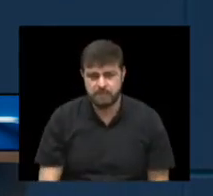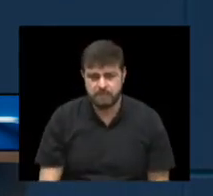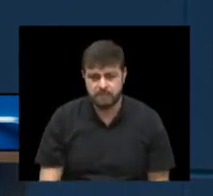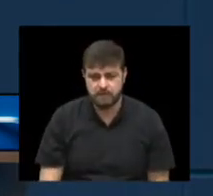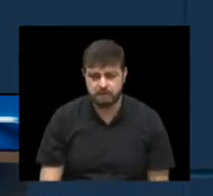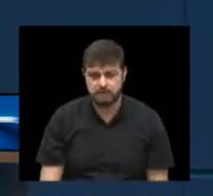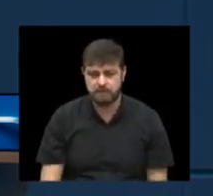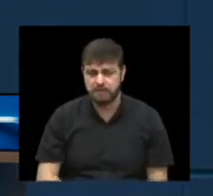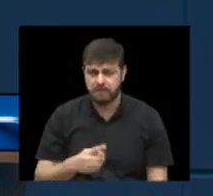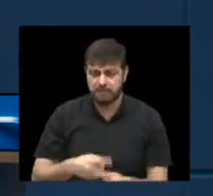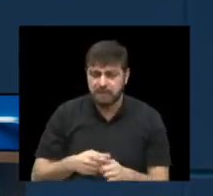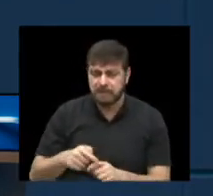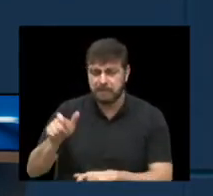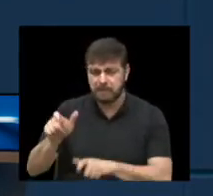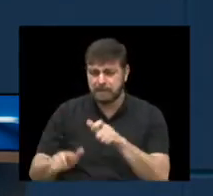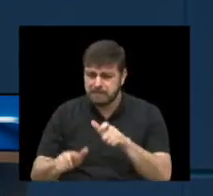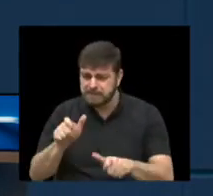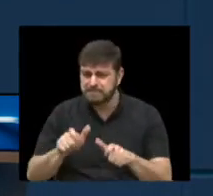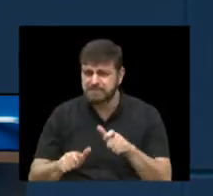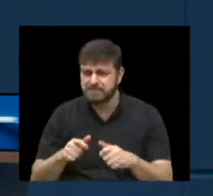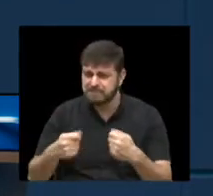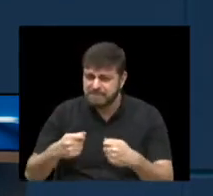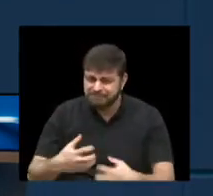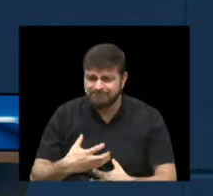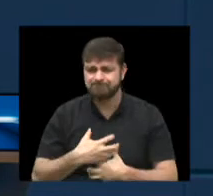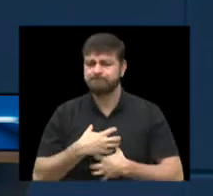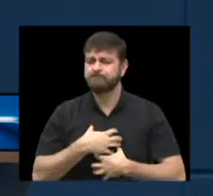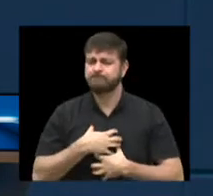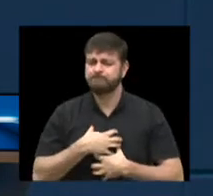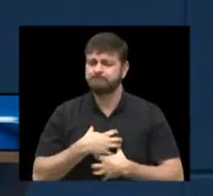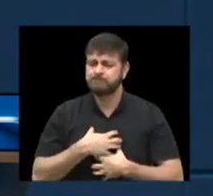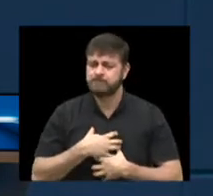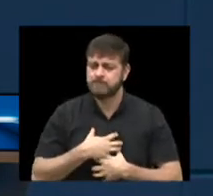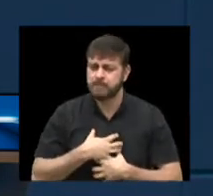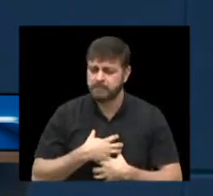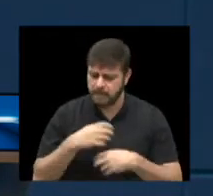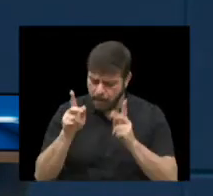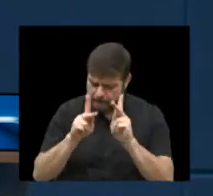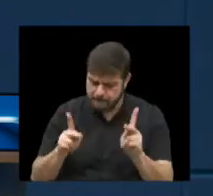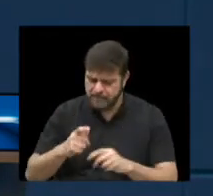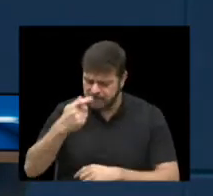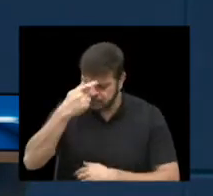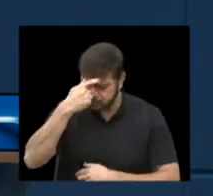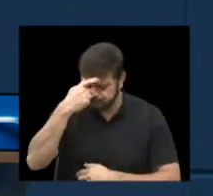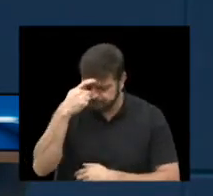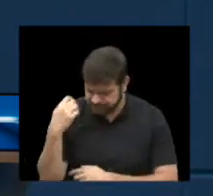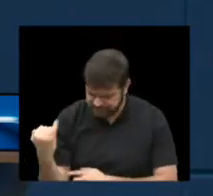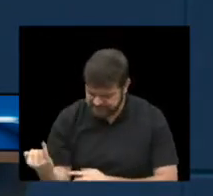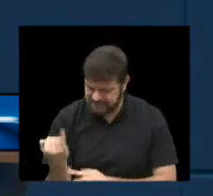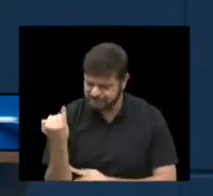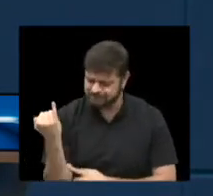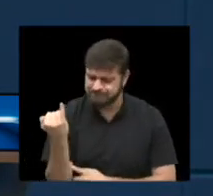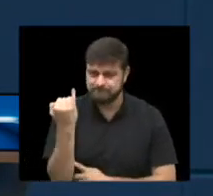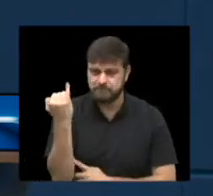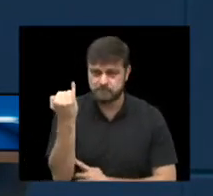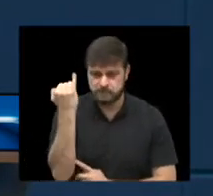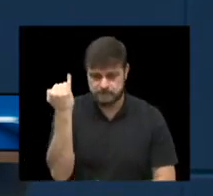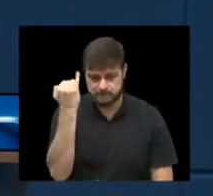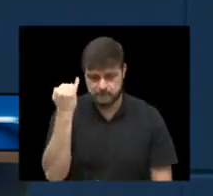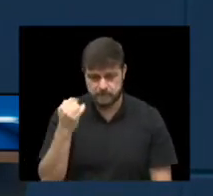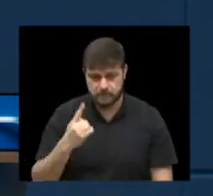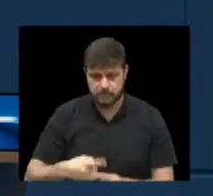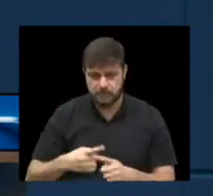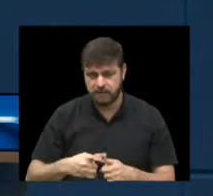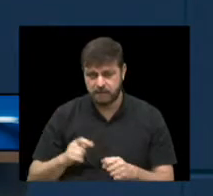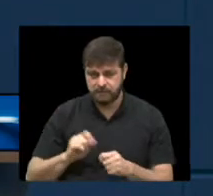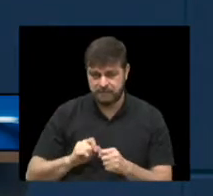essa indiferença que as pessoas têm que se sensibilizar, se conscientizar da importância da paz, que é a construção